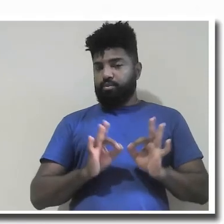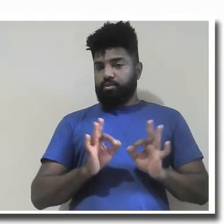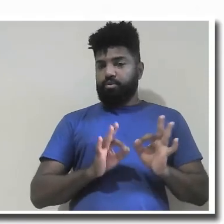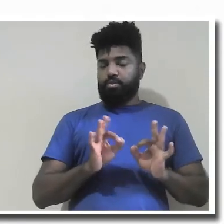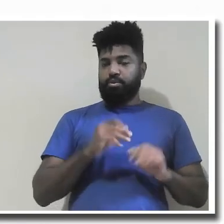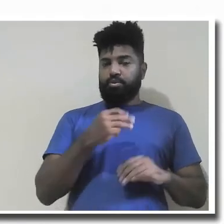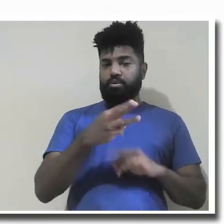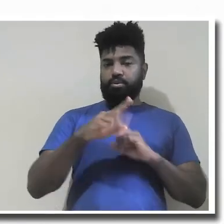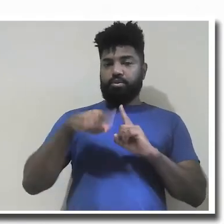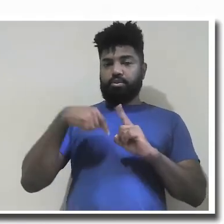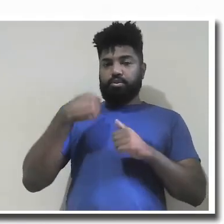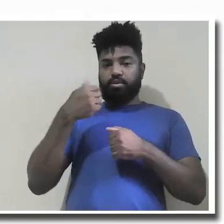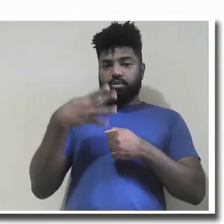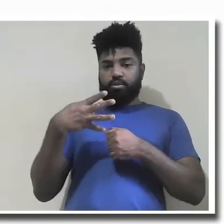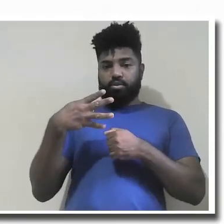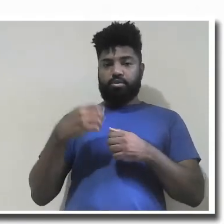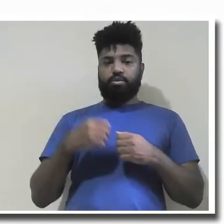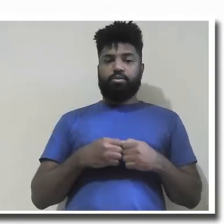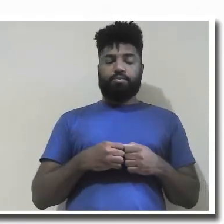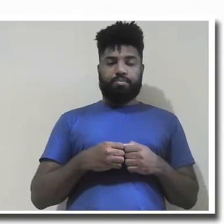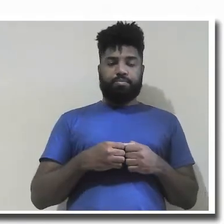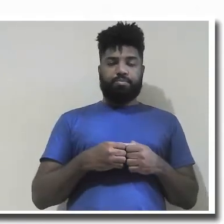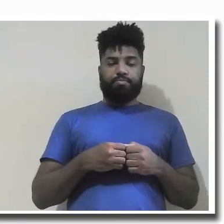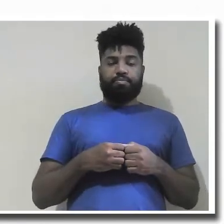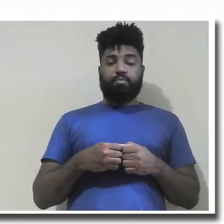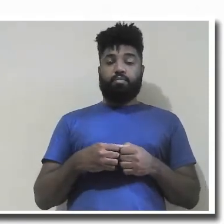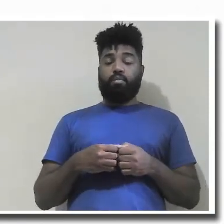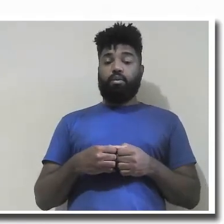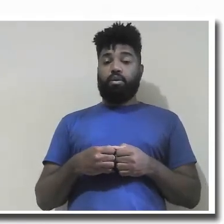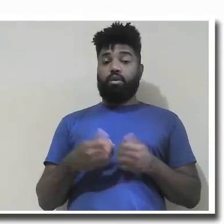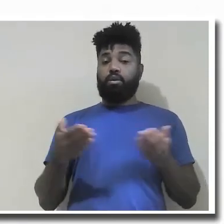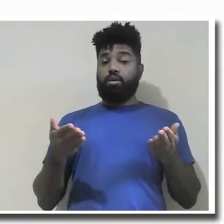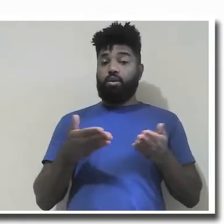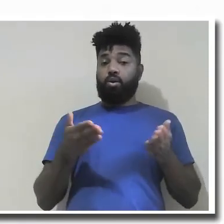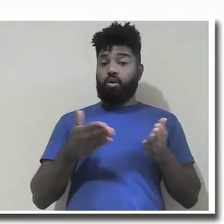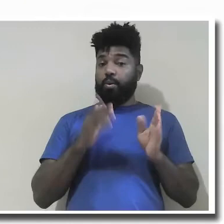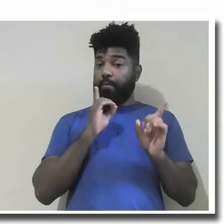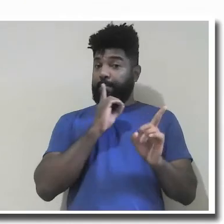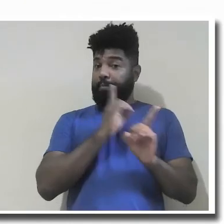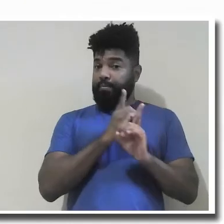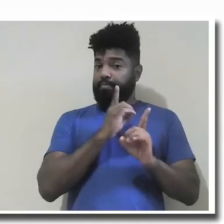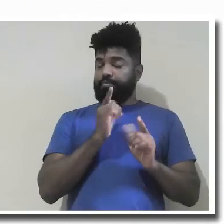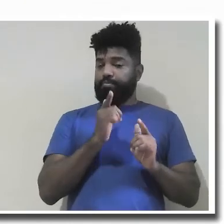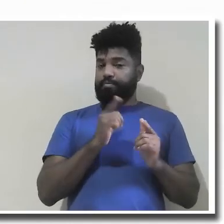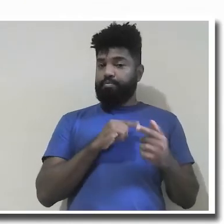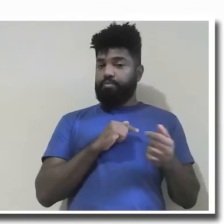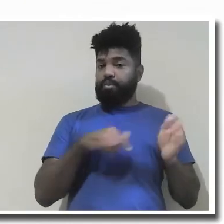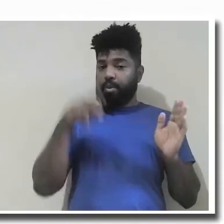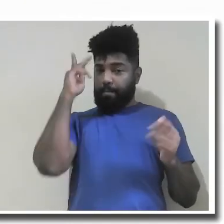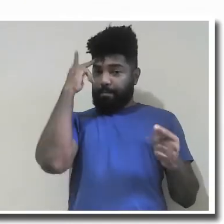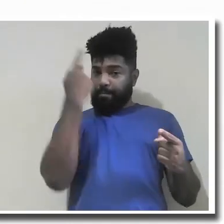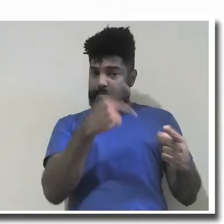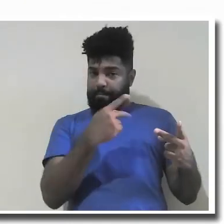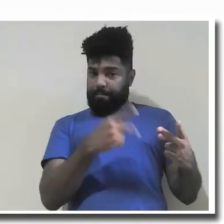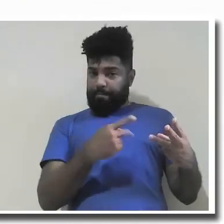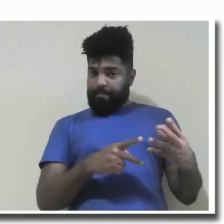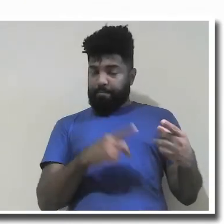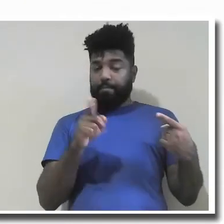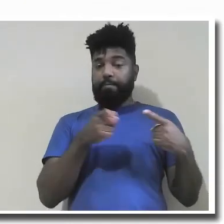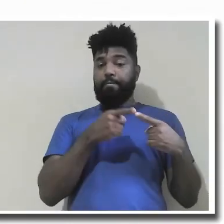3 elevado a 4. Para isso, vamos identificar algumas propriedades. A primeira delas diz